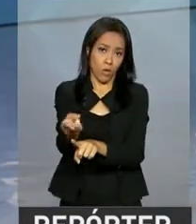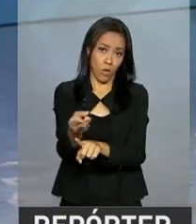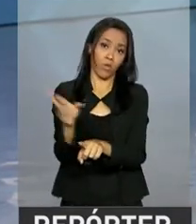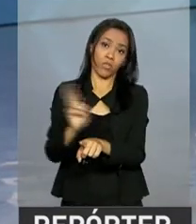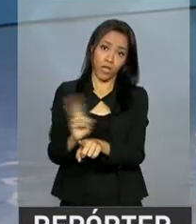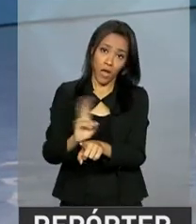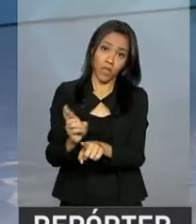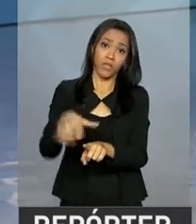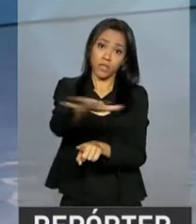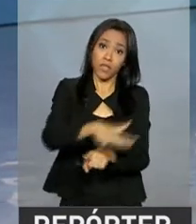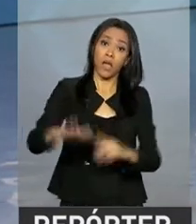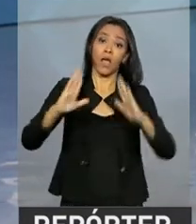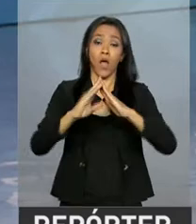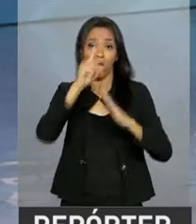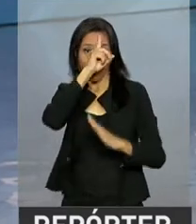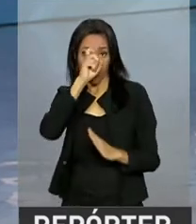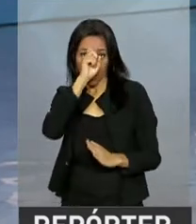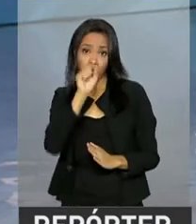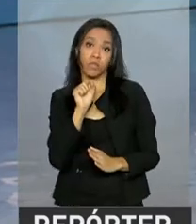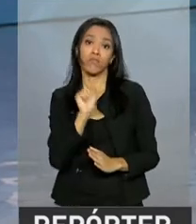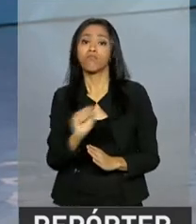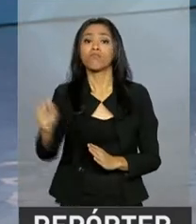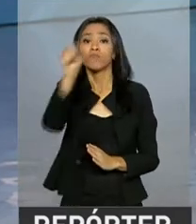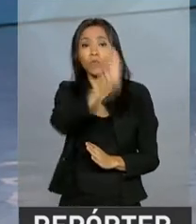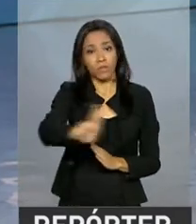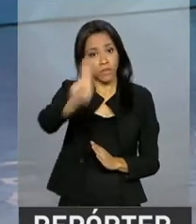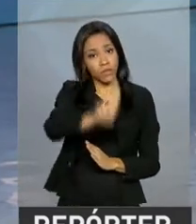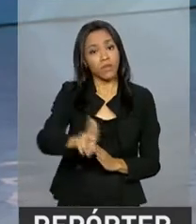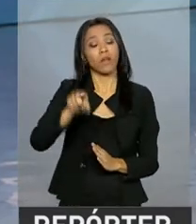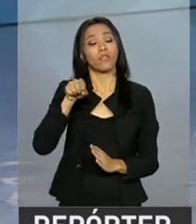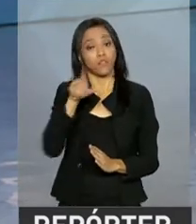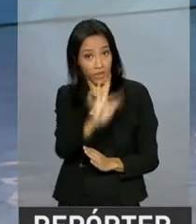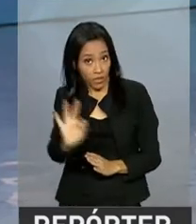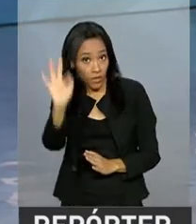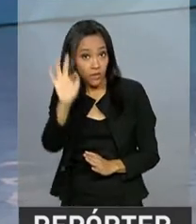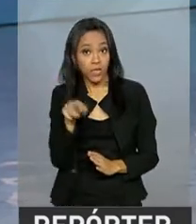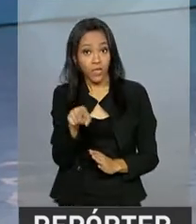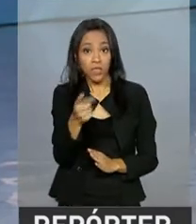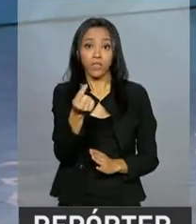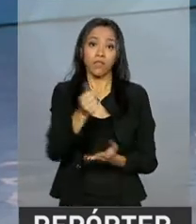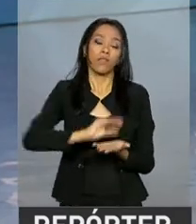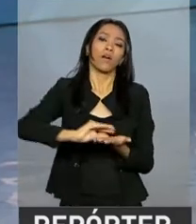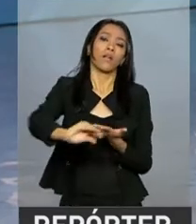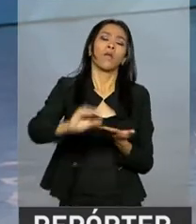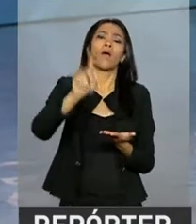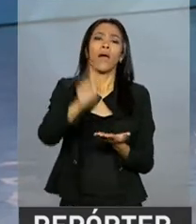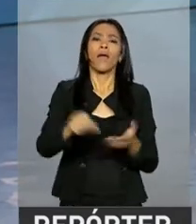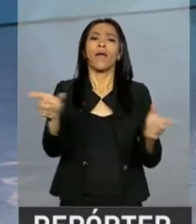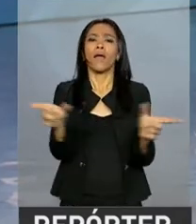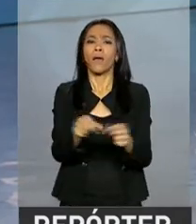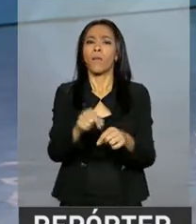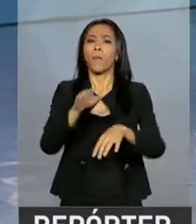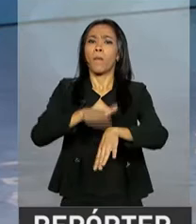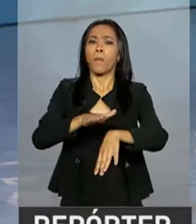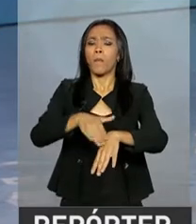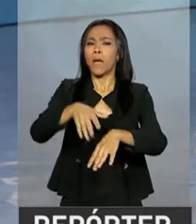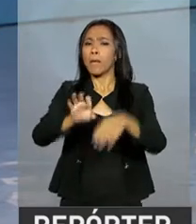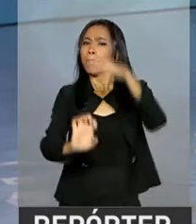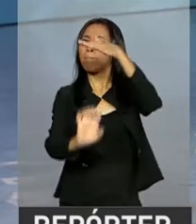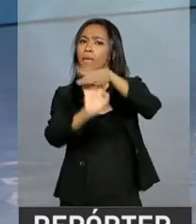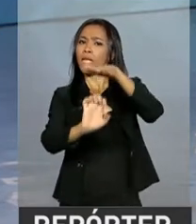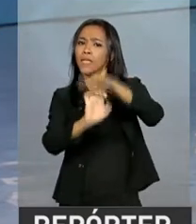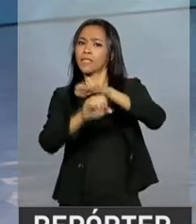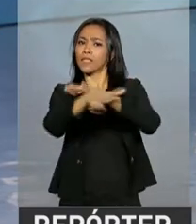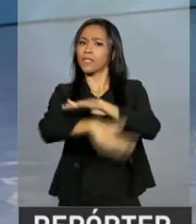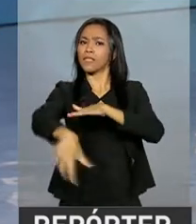reais para hospitais universitários federais esse valor ele vai pra ebserh que a empresa brasileira de serviços hospitalares